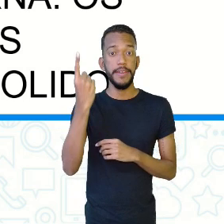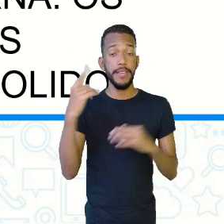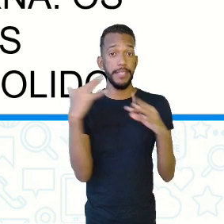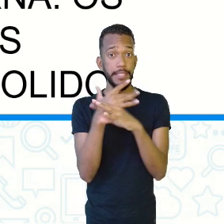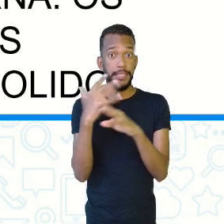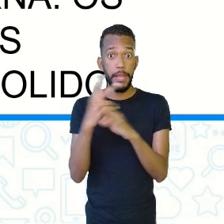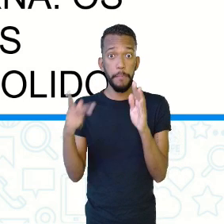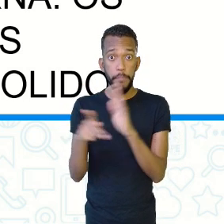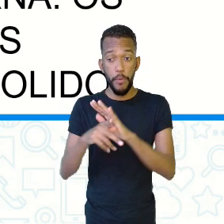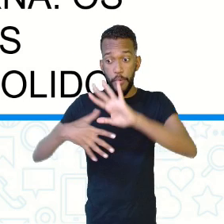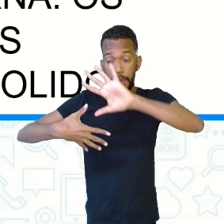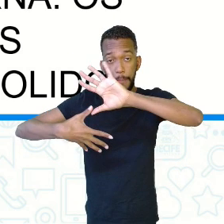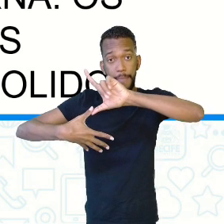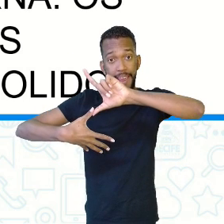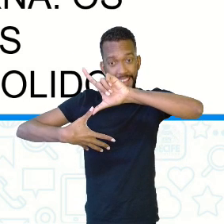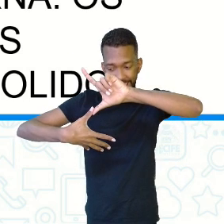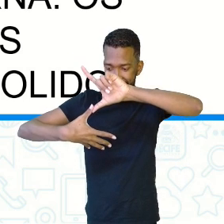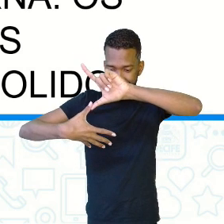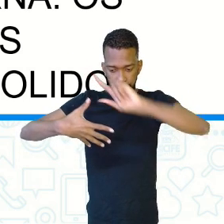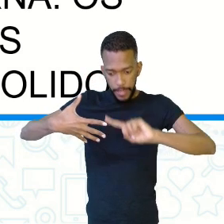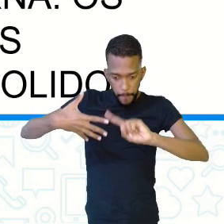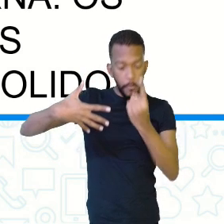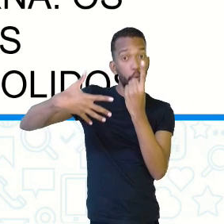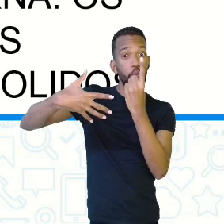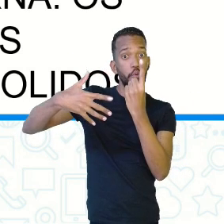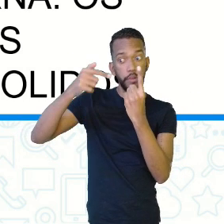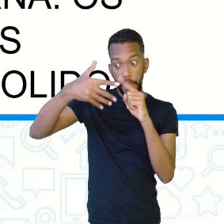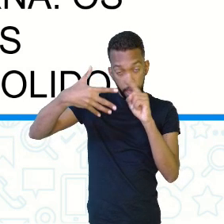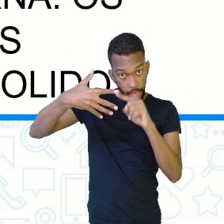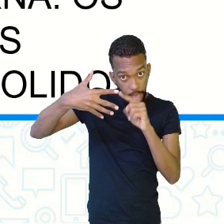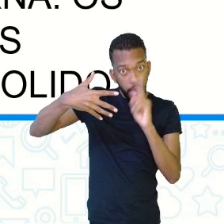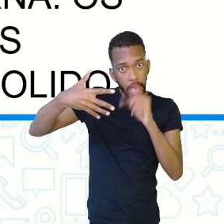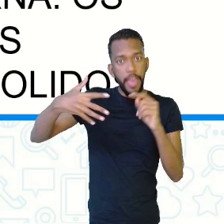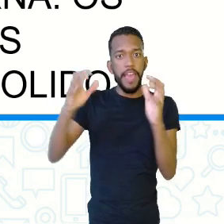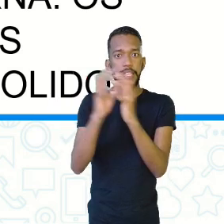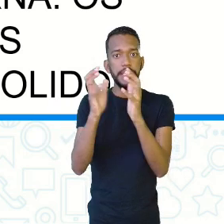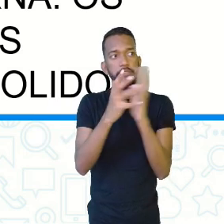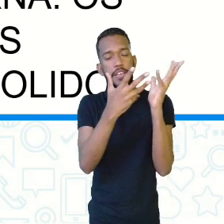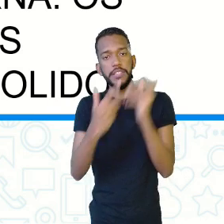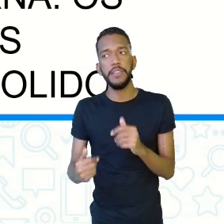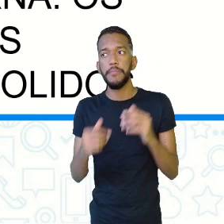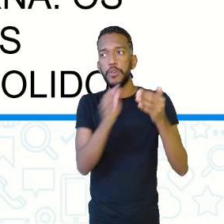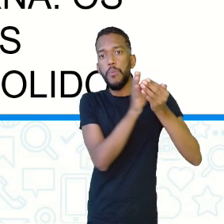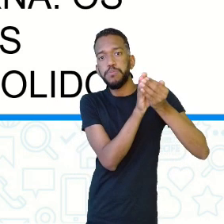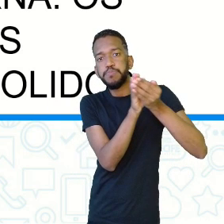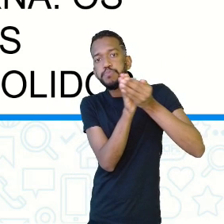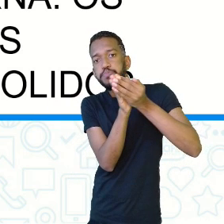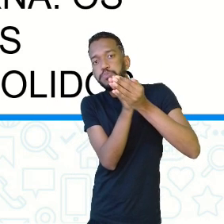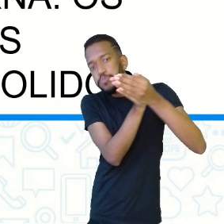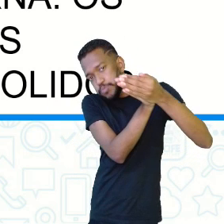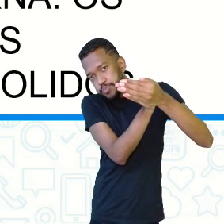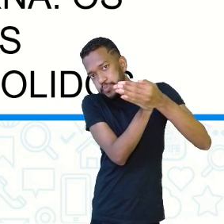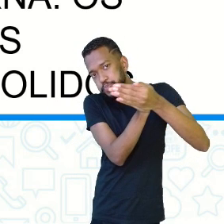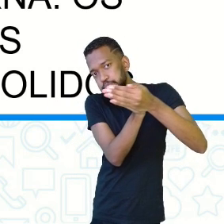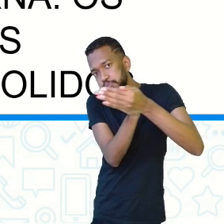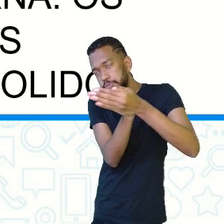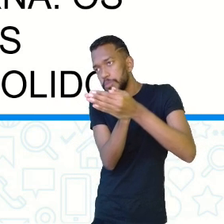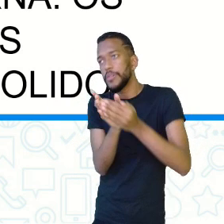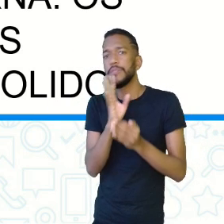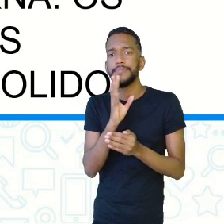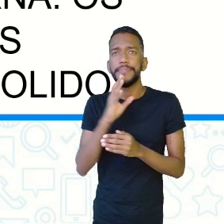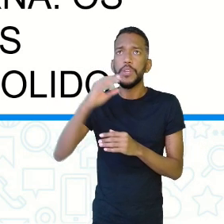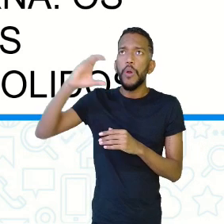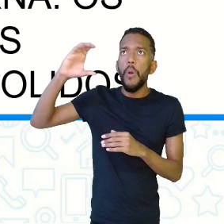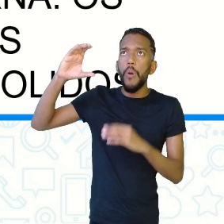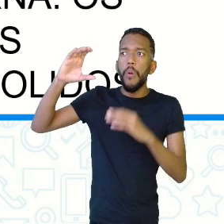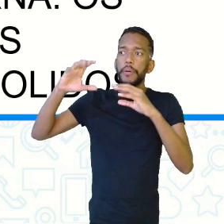na América Latina que recebeu o dirigível, chamado Zeppelin. Vê que coisa fantástica,